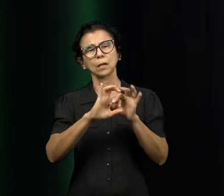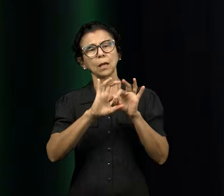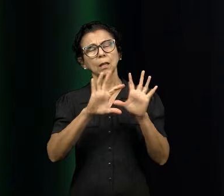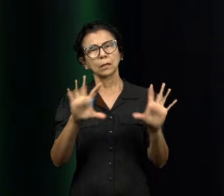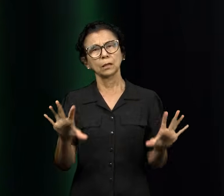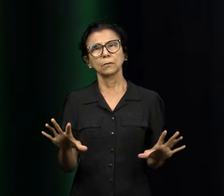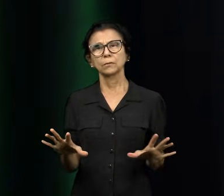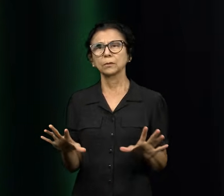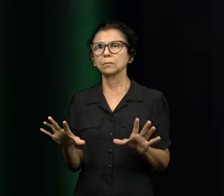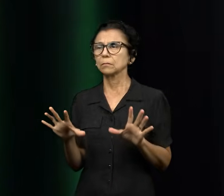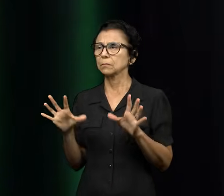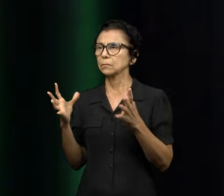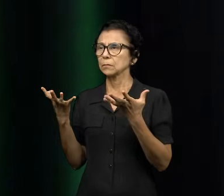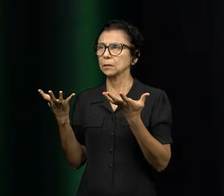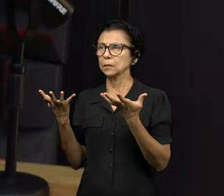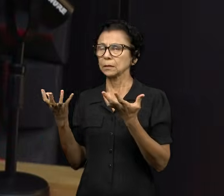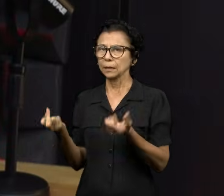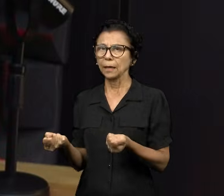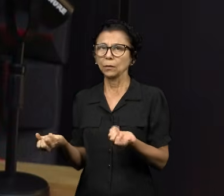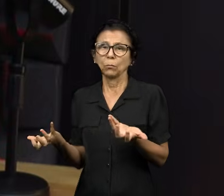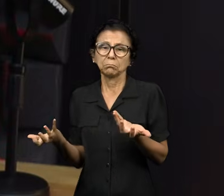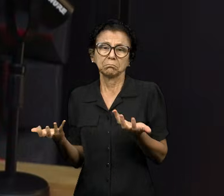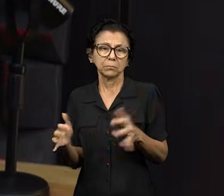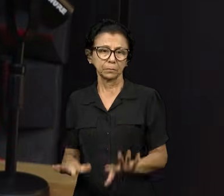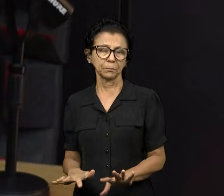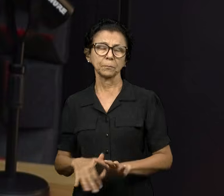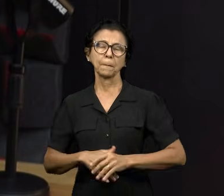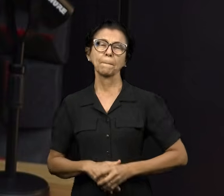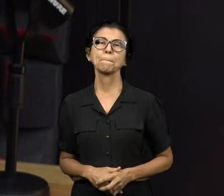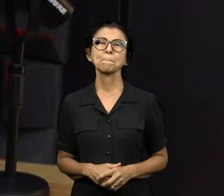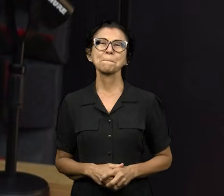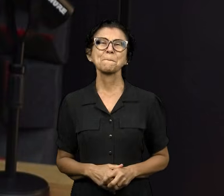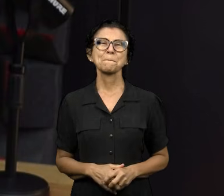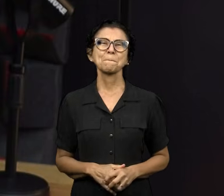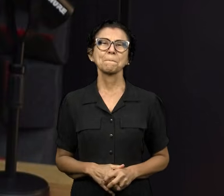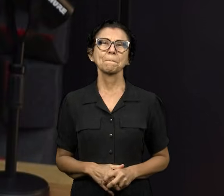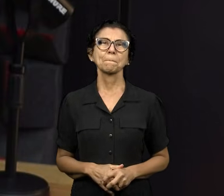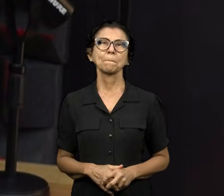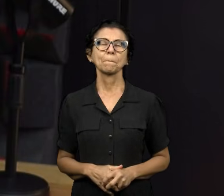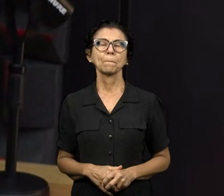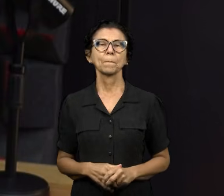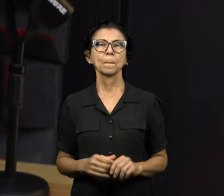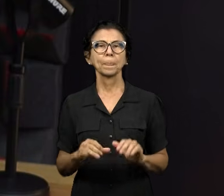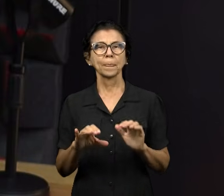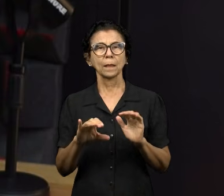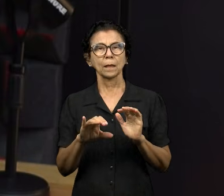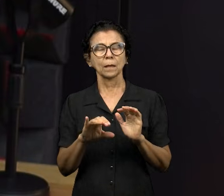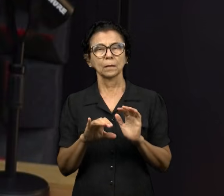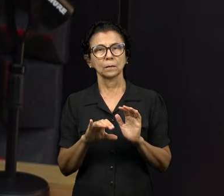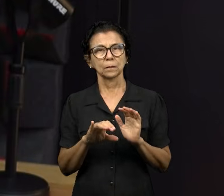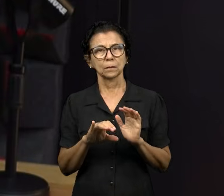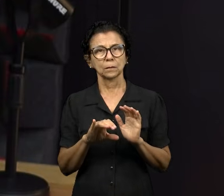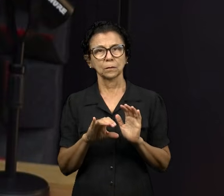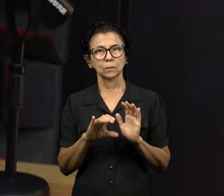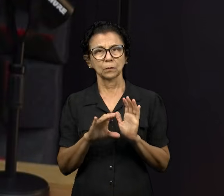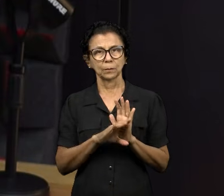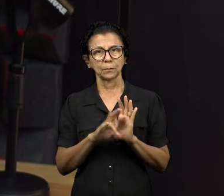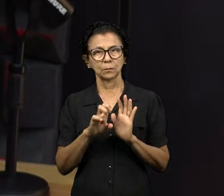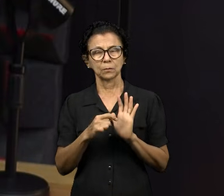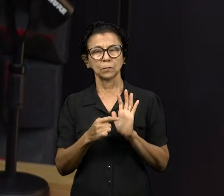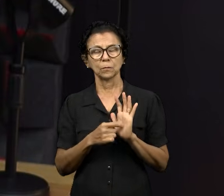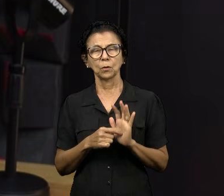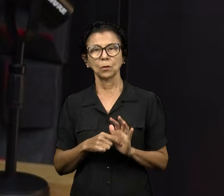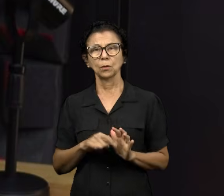eu aceito, eu quero. E nós estávamos falando, esse capítulo 5 ele vai mostrar quem é Jesus, né?